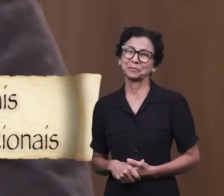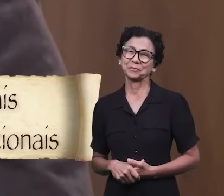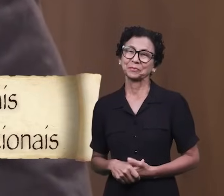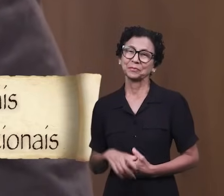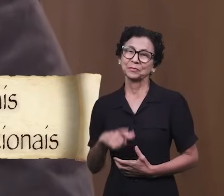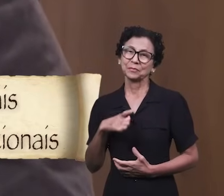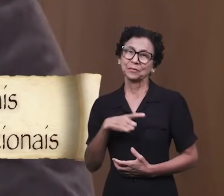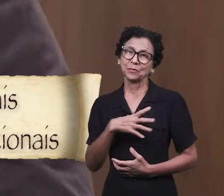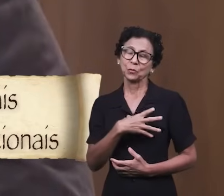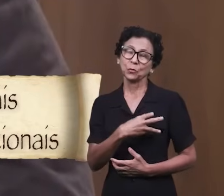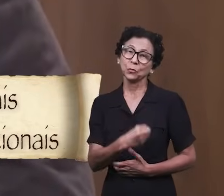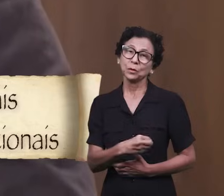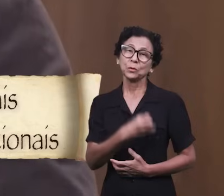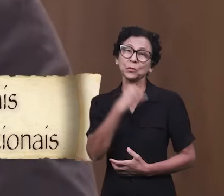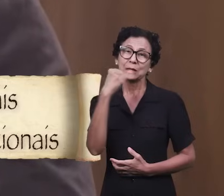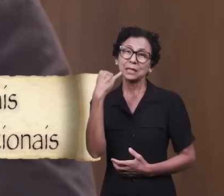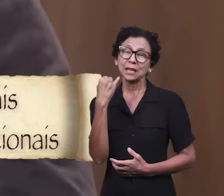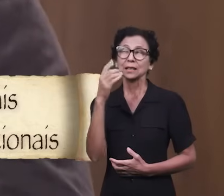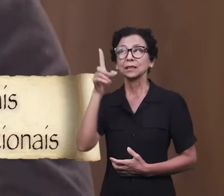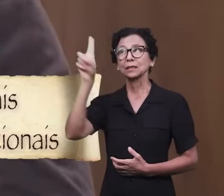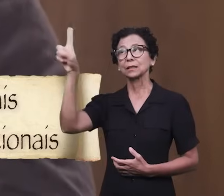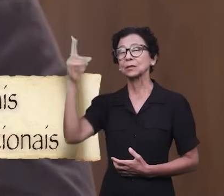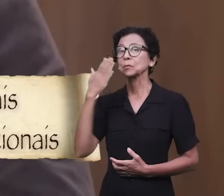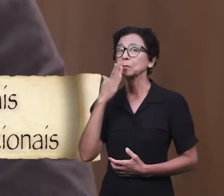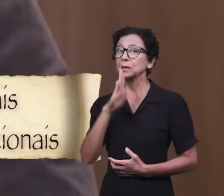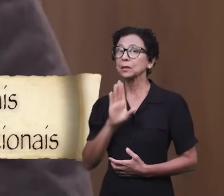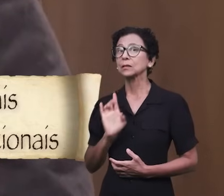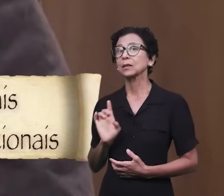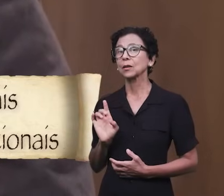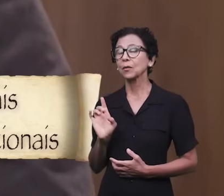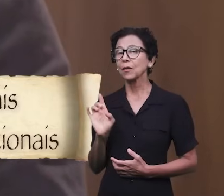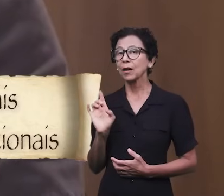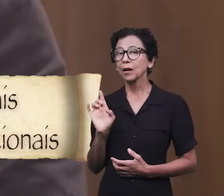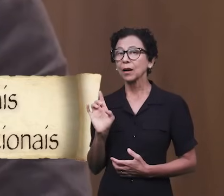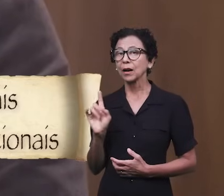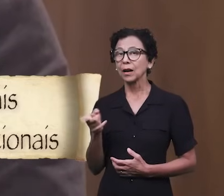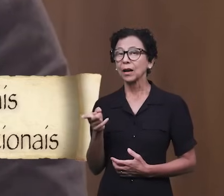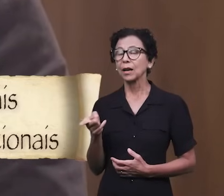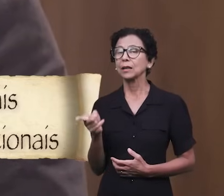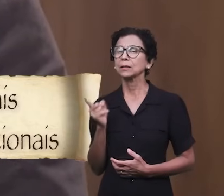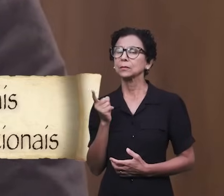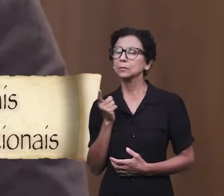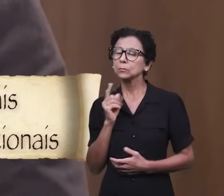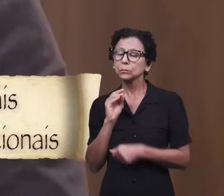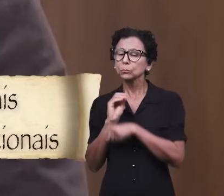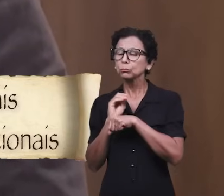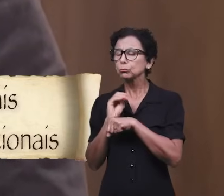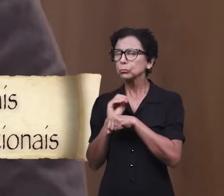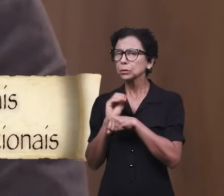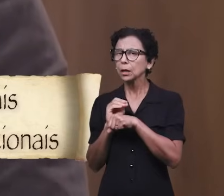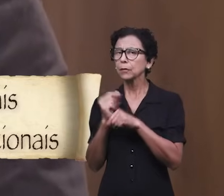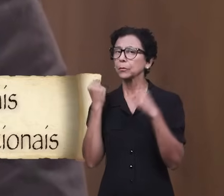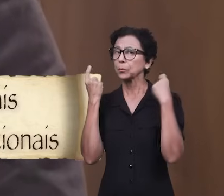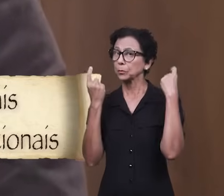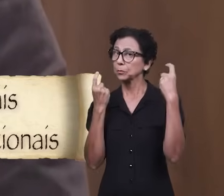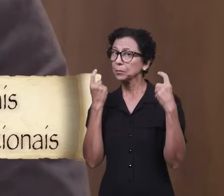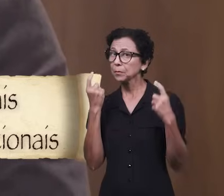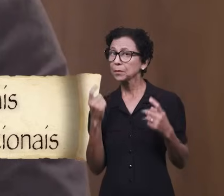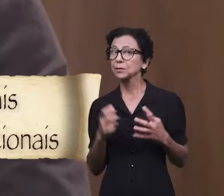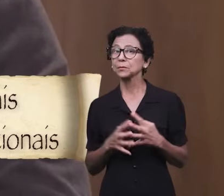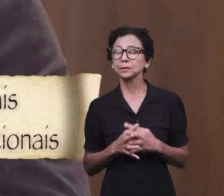com o filho da promessa. E, na verdade, Deus estava realizando algo muito